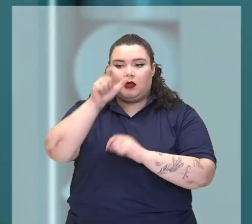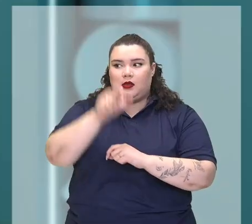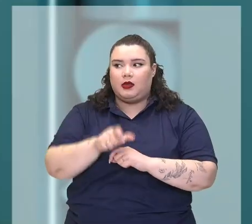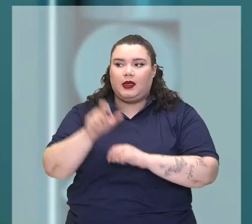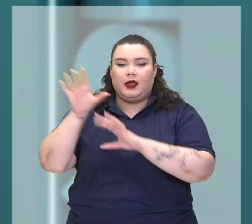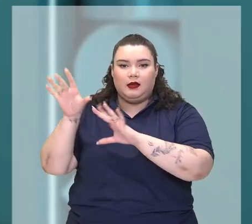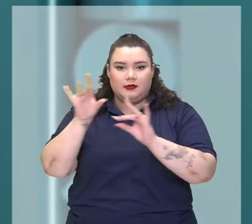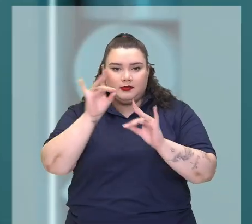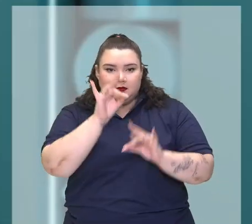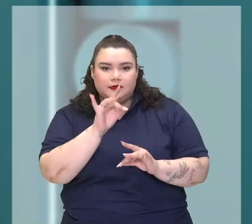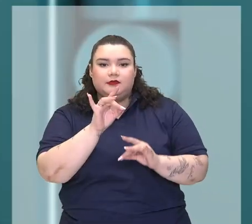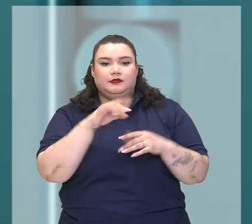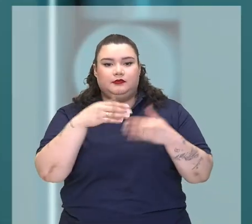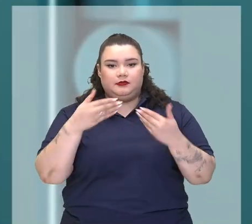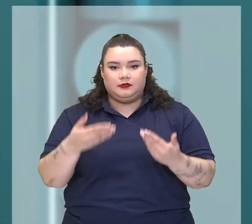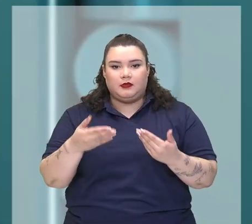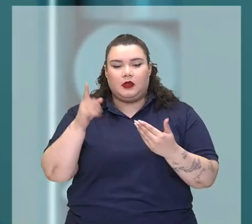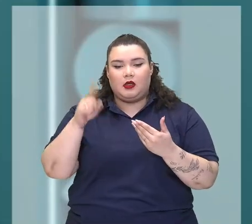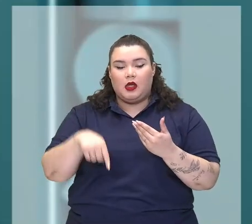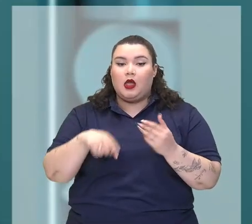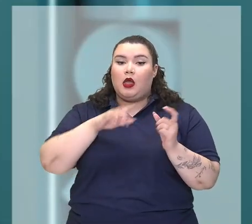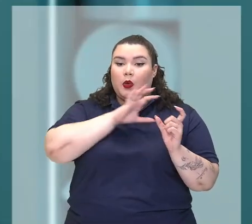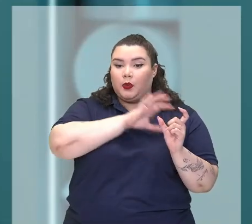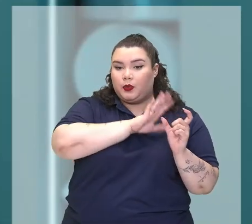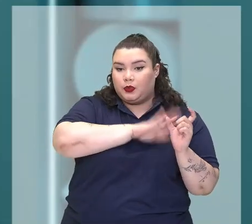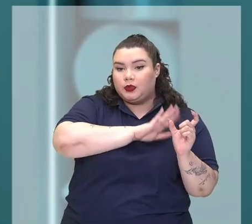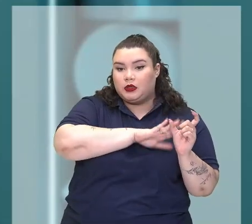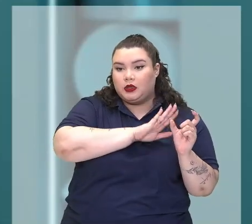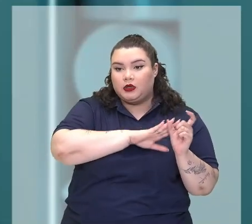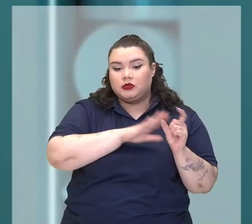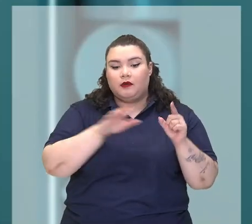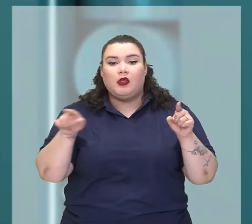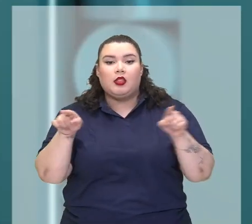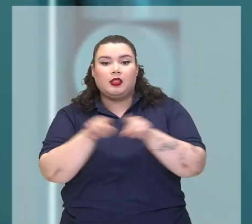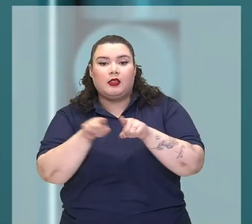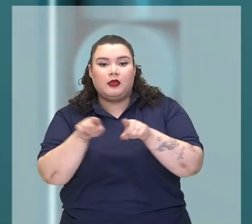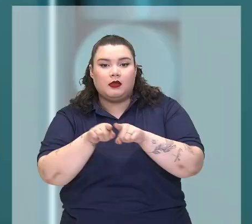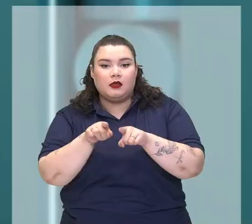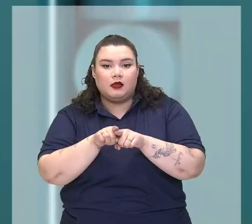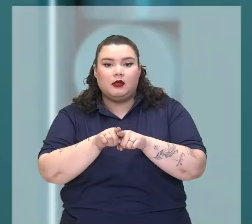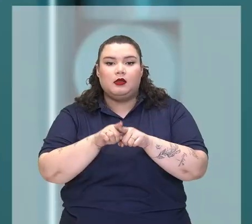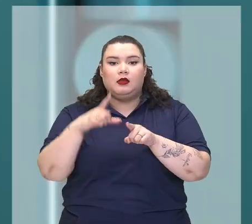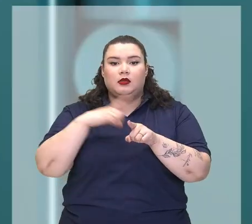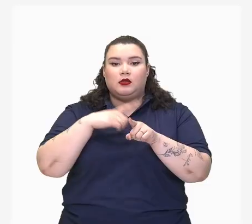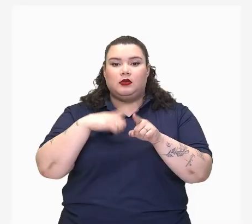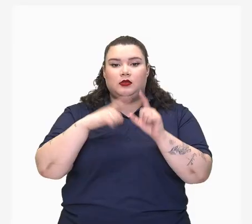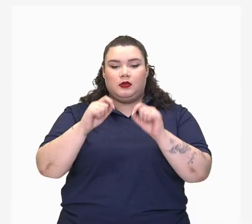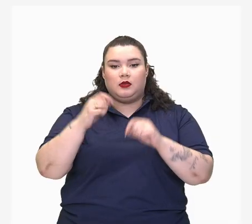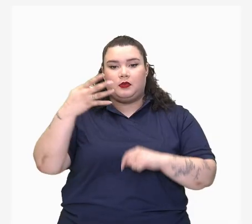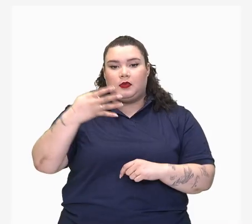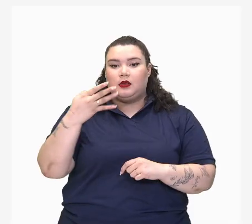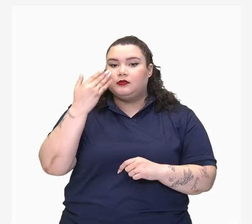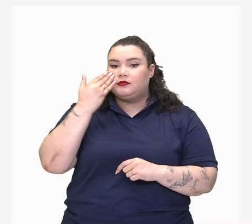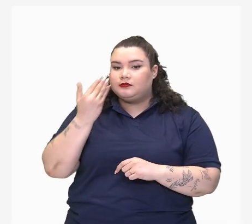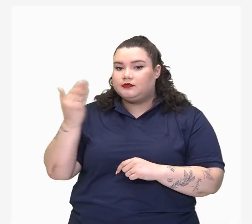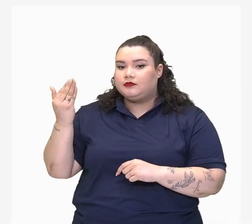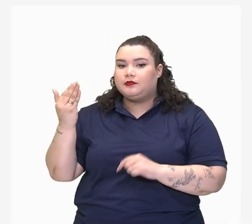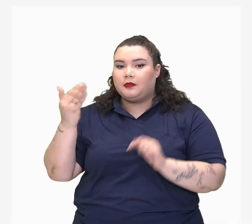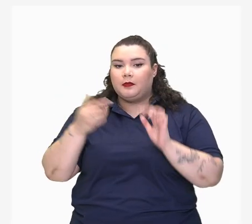personificação, então vai ser conotativo. E também, vamos voltar a ver a 4 aí.